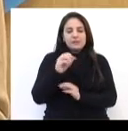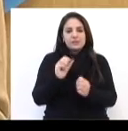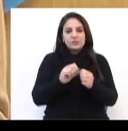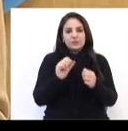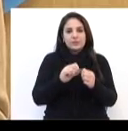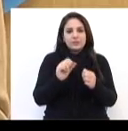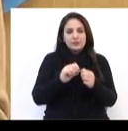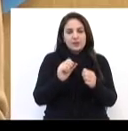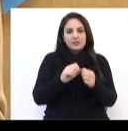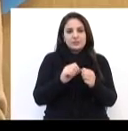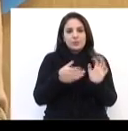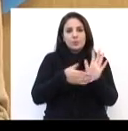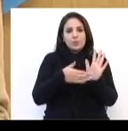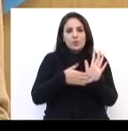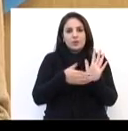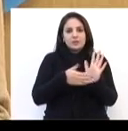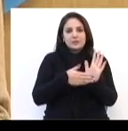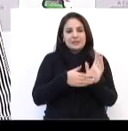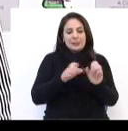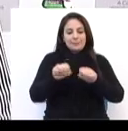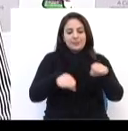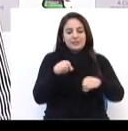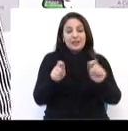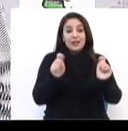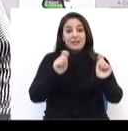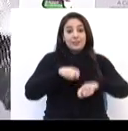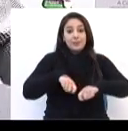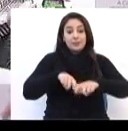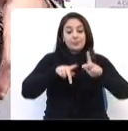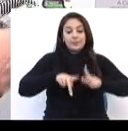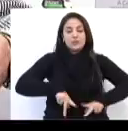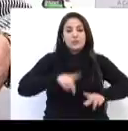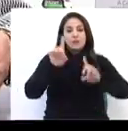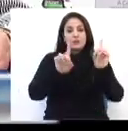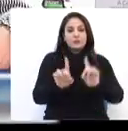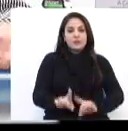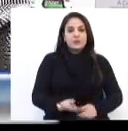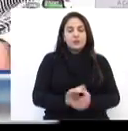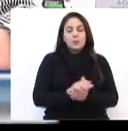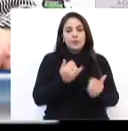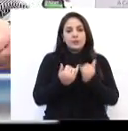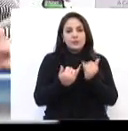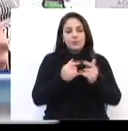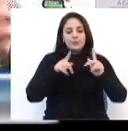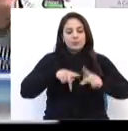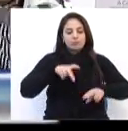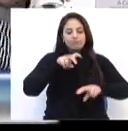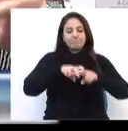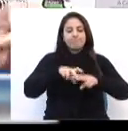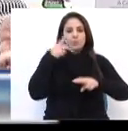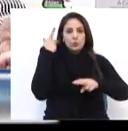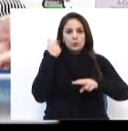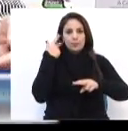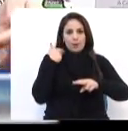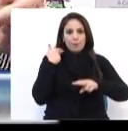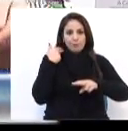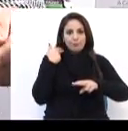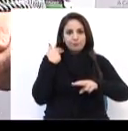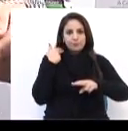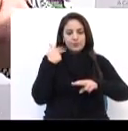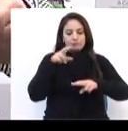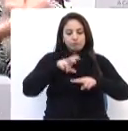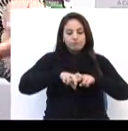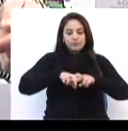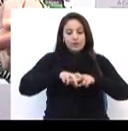bicicletas adaptadas a deficientes. Uma bicicleta que a pessoa vai ali sentada normal e essa pessoa, o deficiente, vai